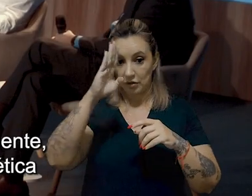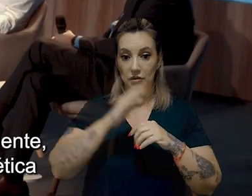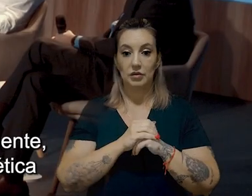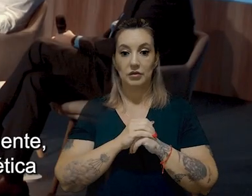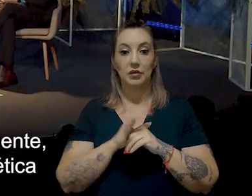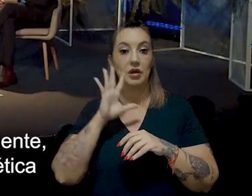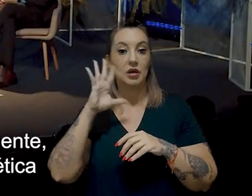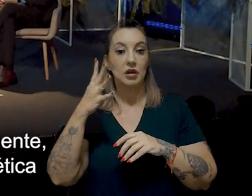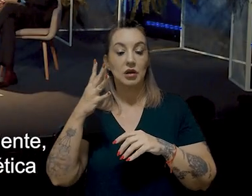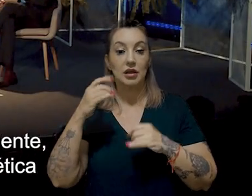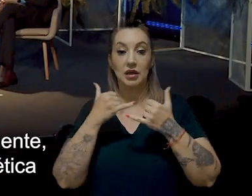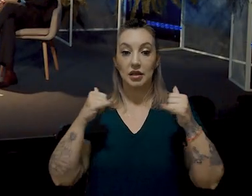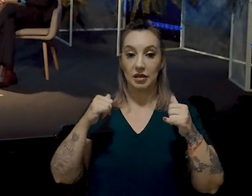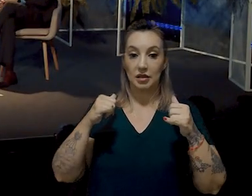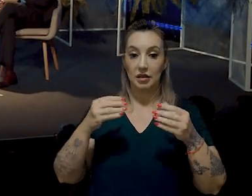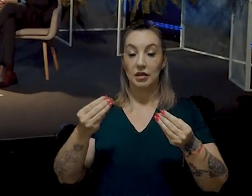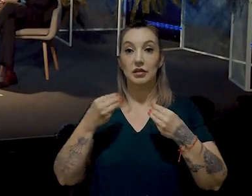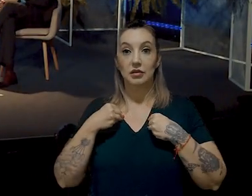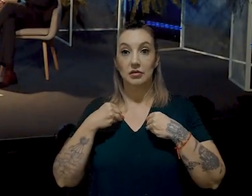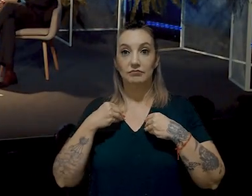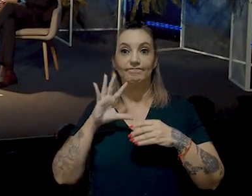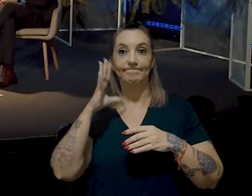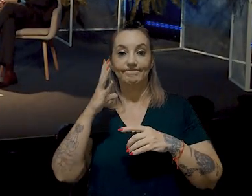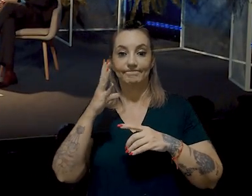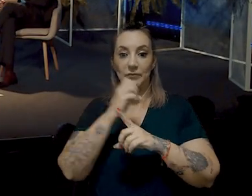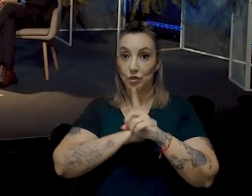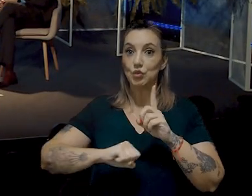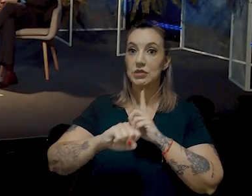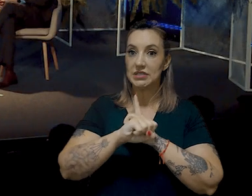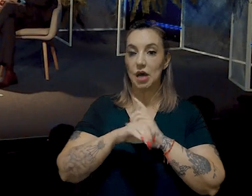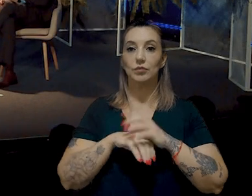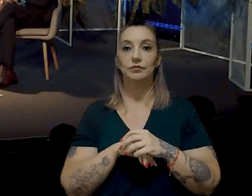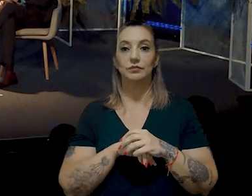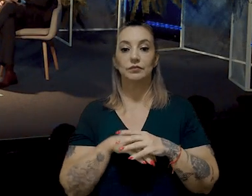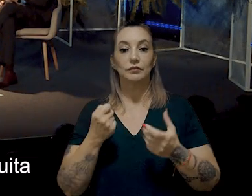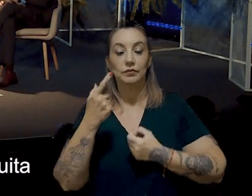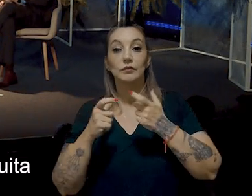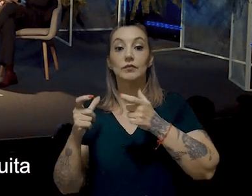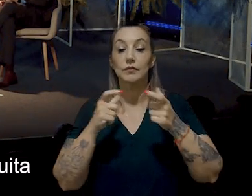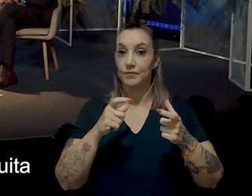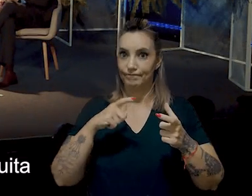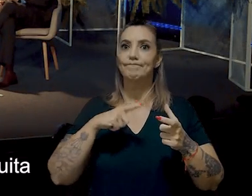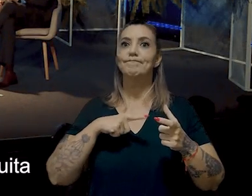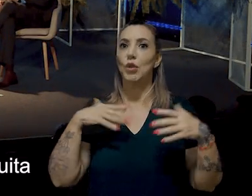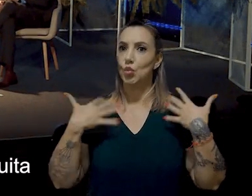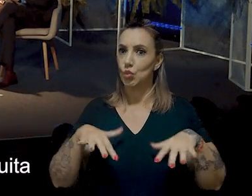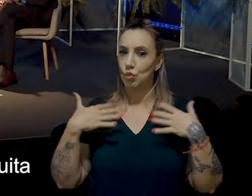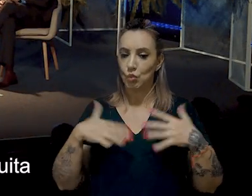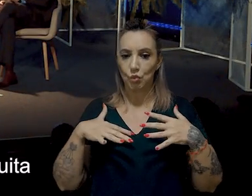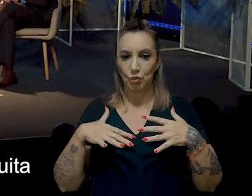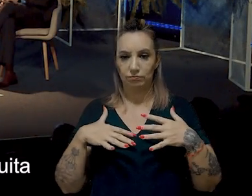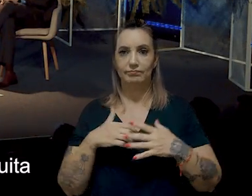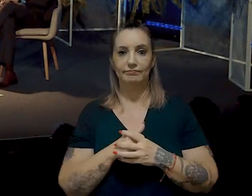principalmente é da efeito que a trans energética vai trazer para pro efeito social né em alguns lugares tá trazendo